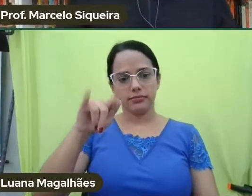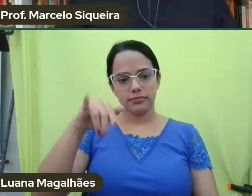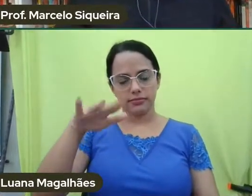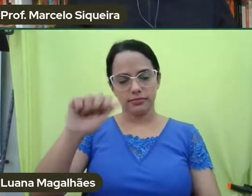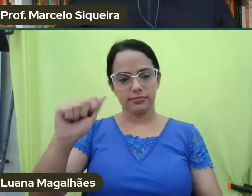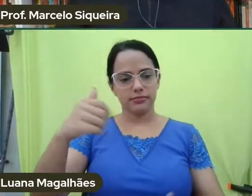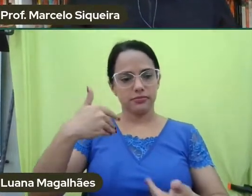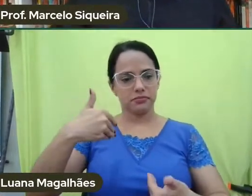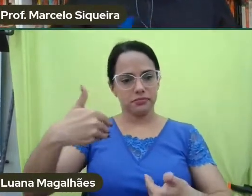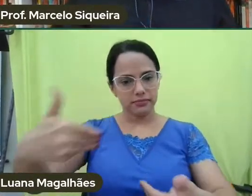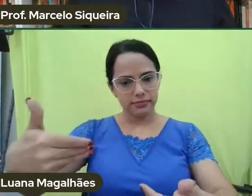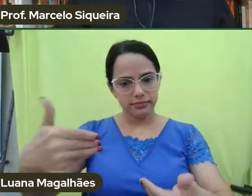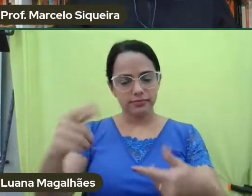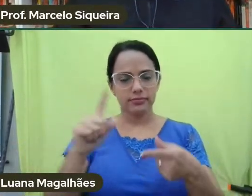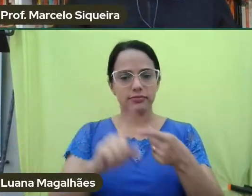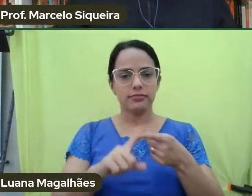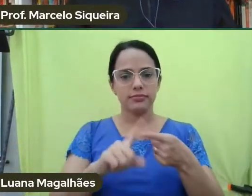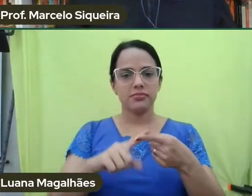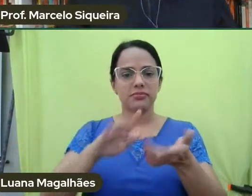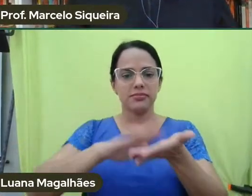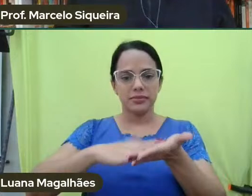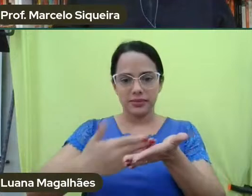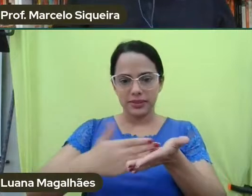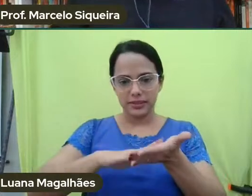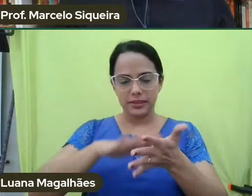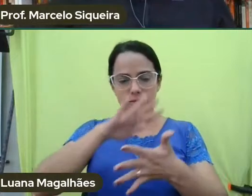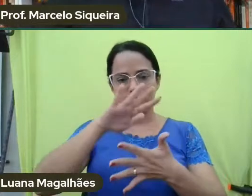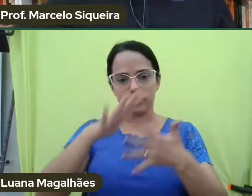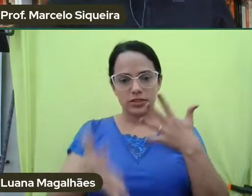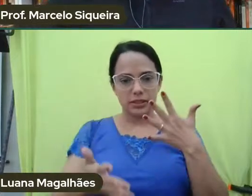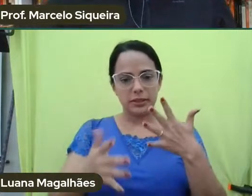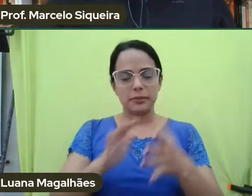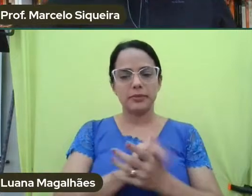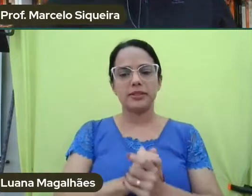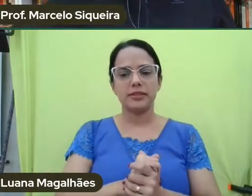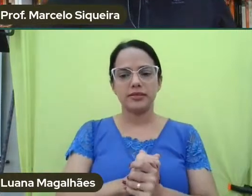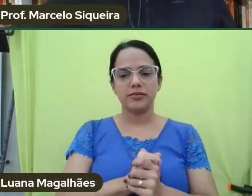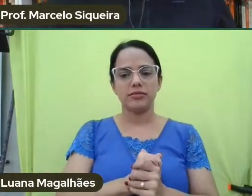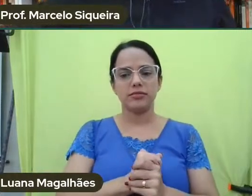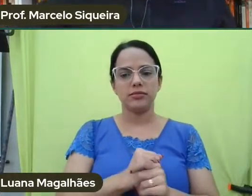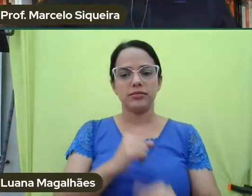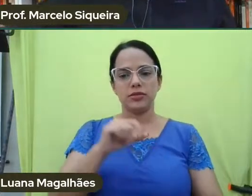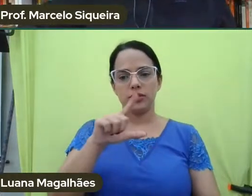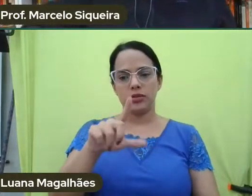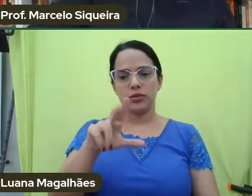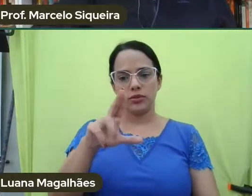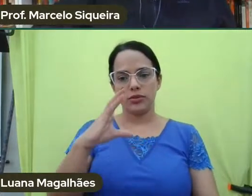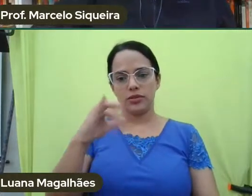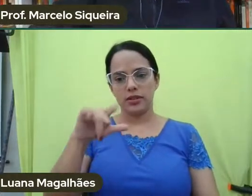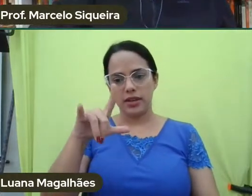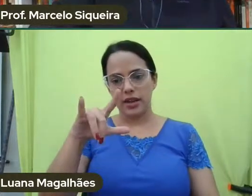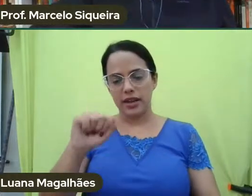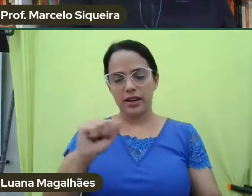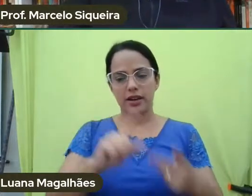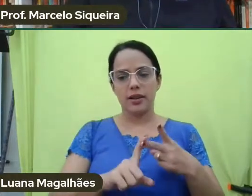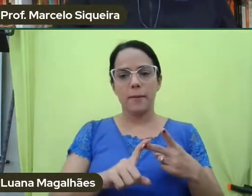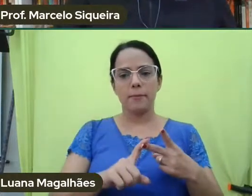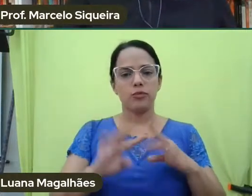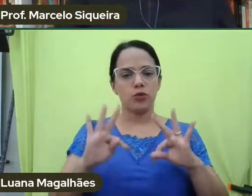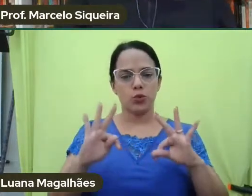generoso, né, a nossa intérprete de Libras, a Lucélia, o Edvander, né, todos os colegas de